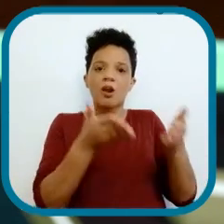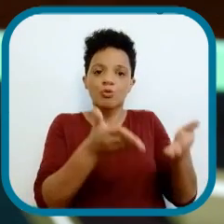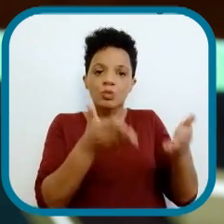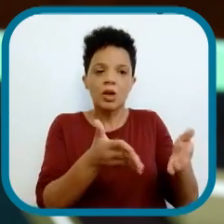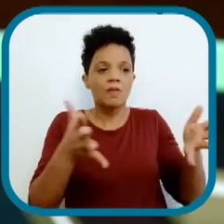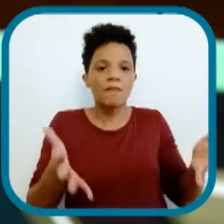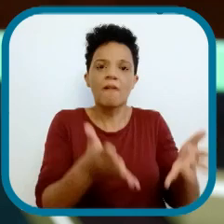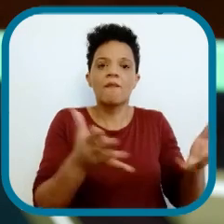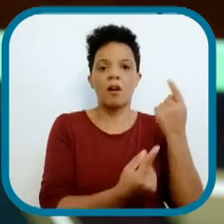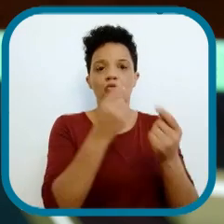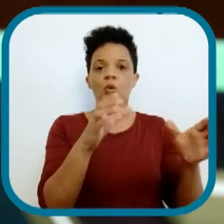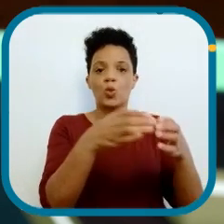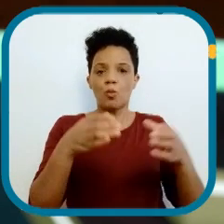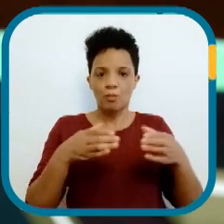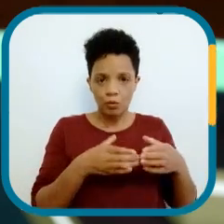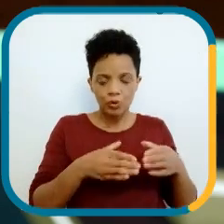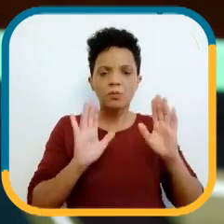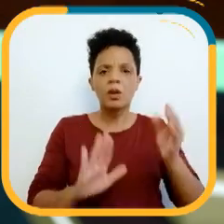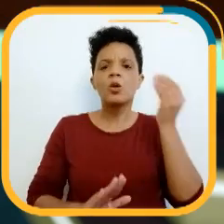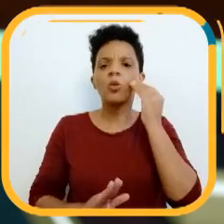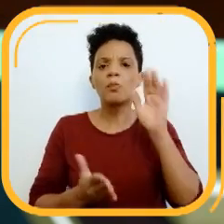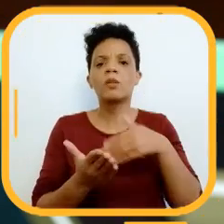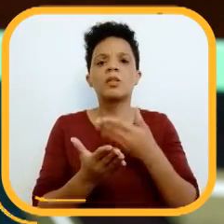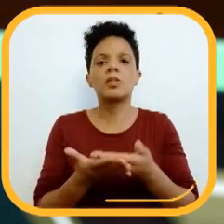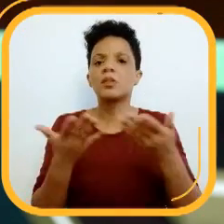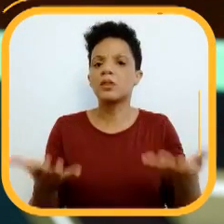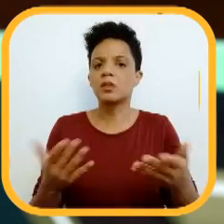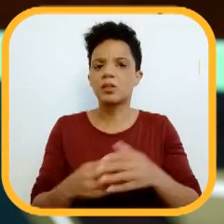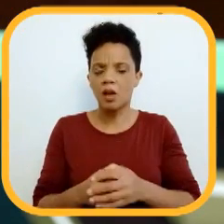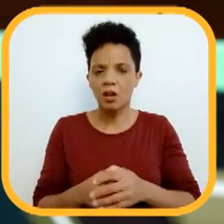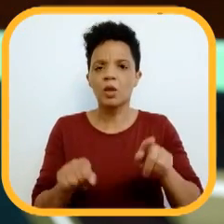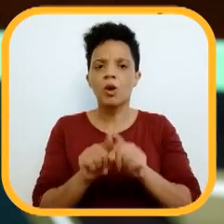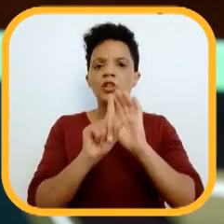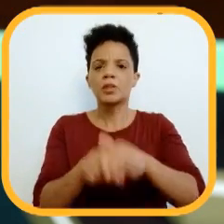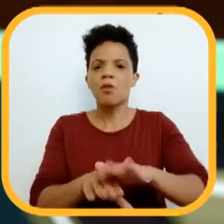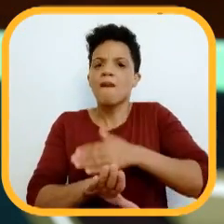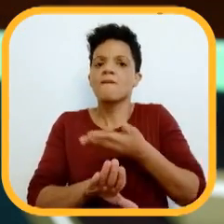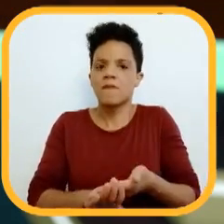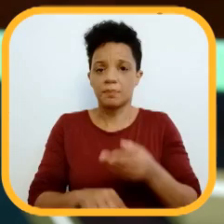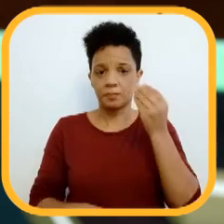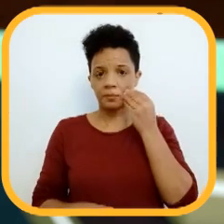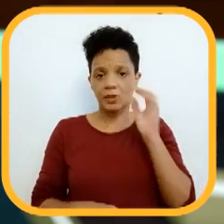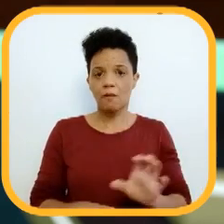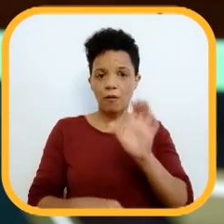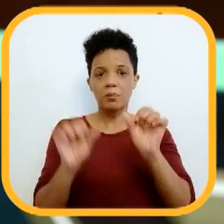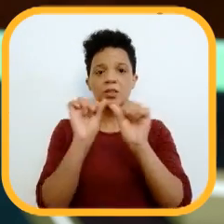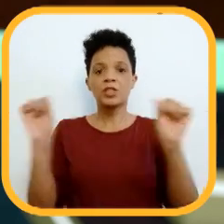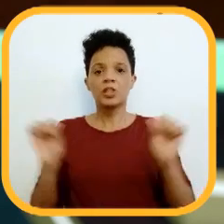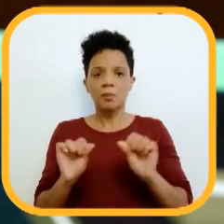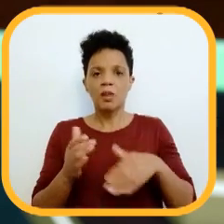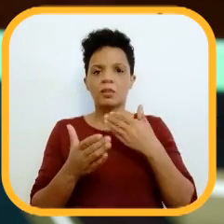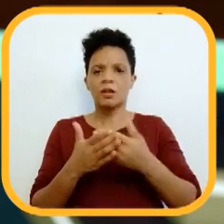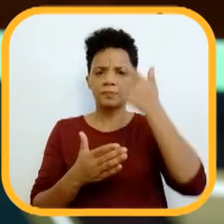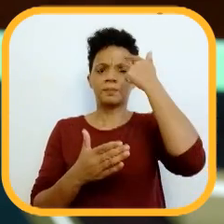a ajudar e beneficiar determinados grupos, em que medida pode contribuir para aprofundar a discriminação? E de que forma é